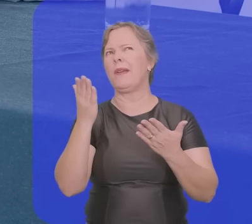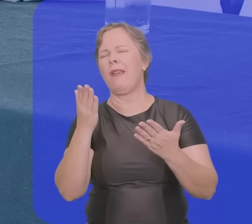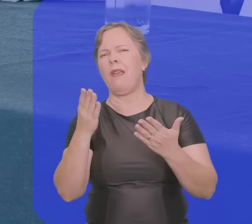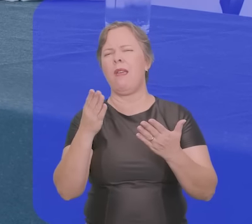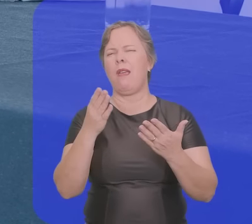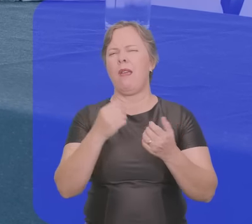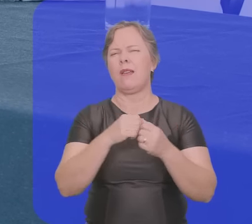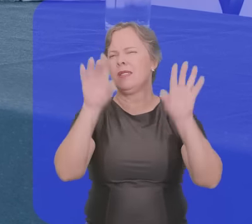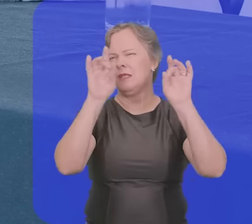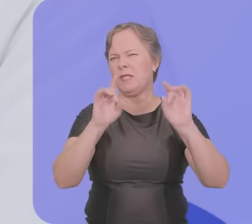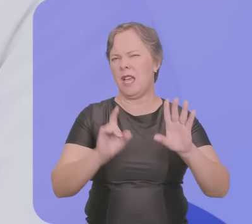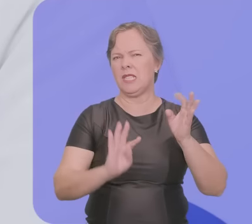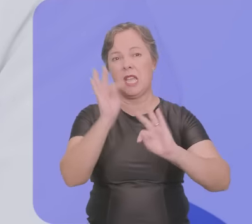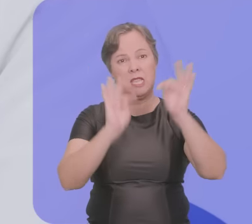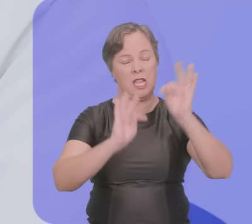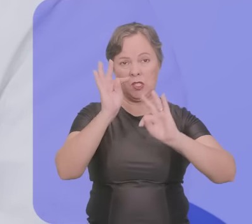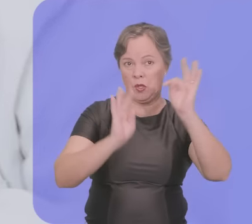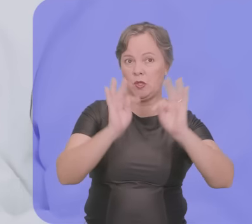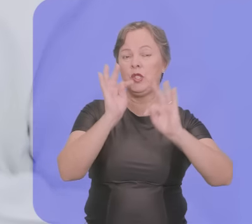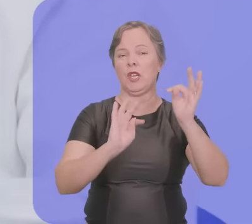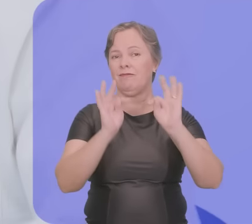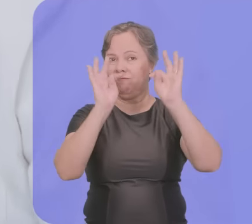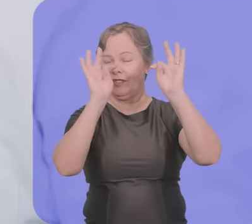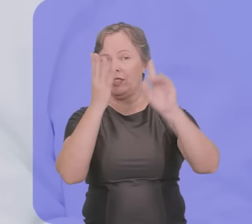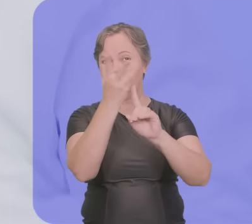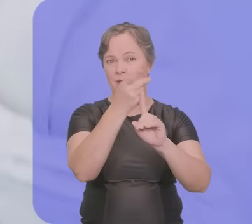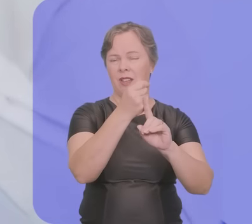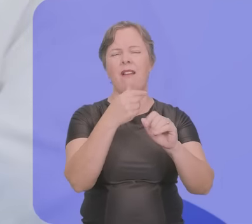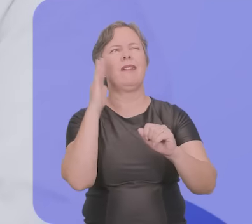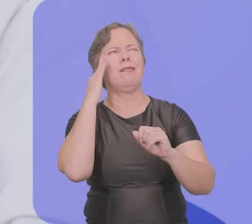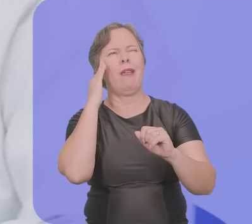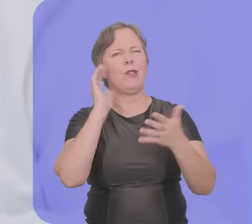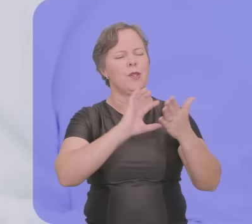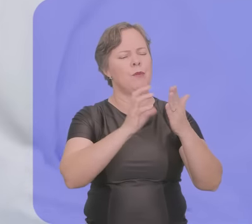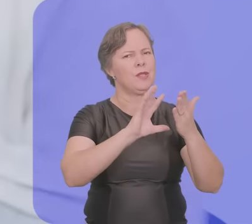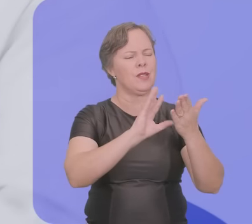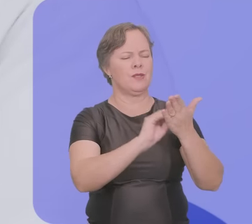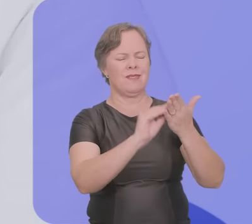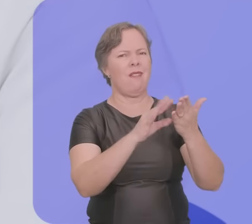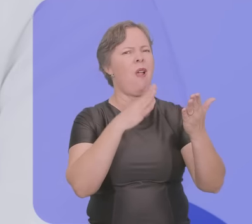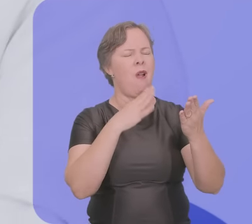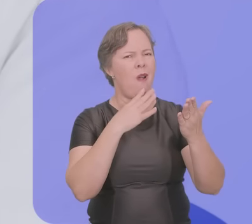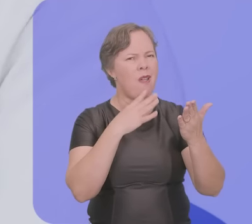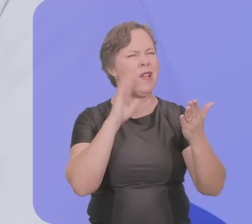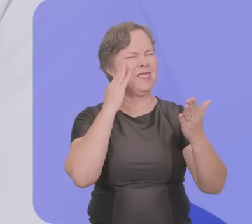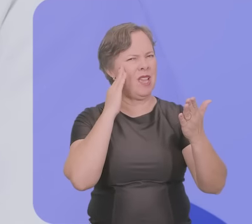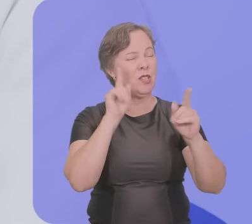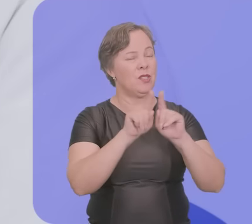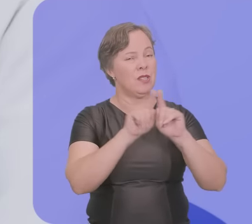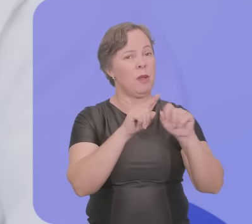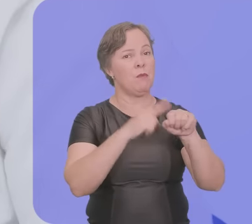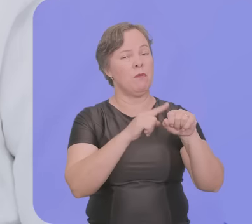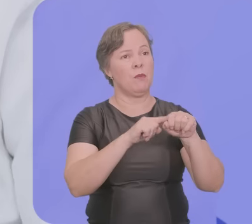área de tecnologia, né? Que ele entende processos de bancos de dados, entende alguns processos de programação.